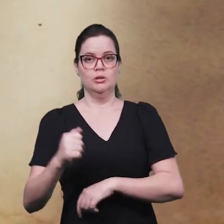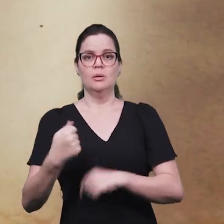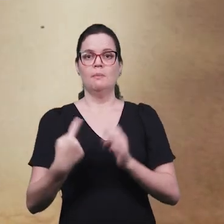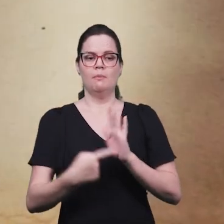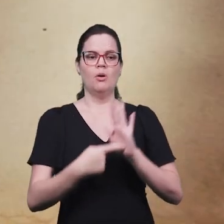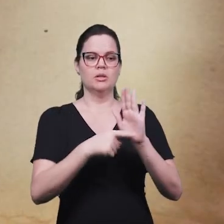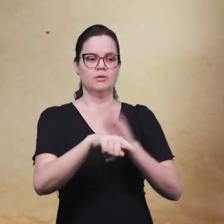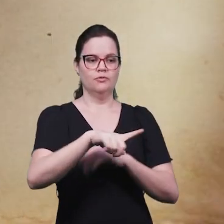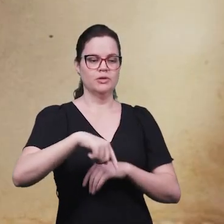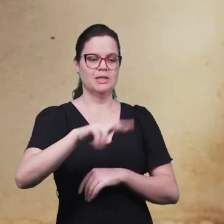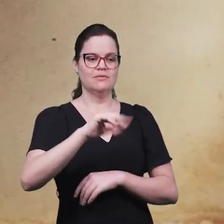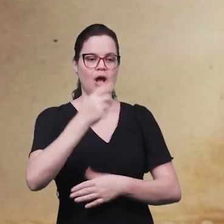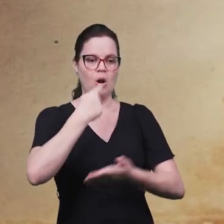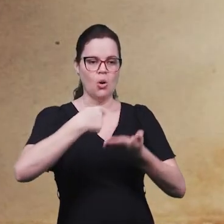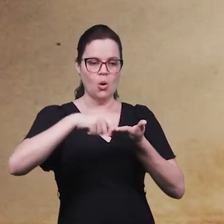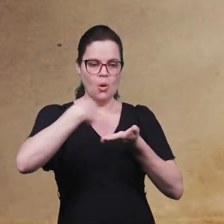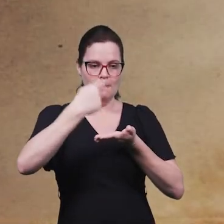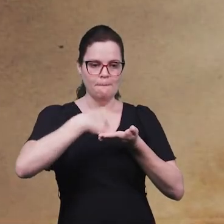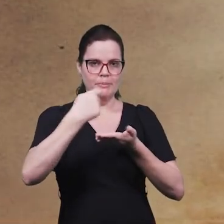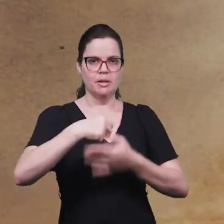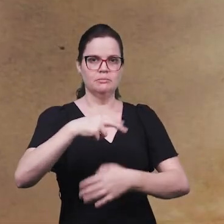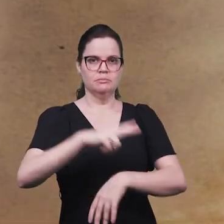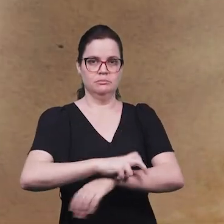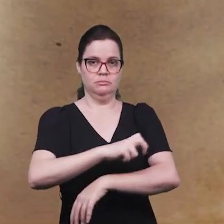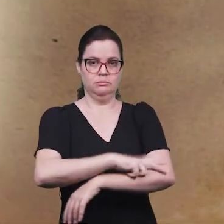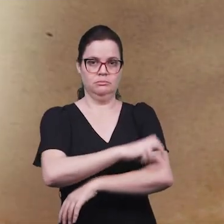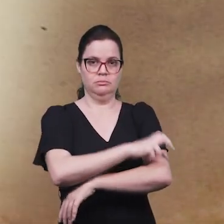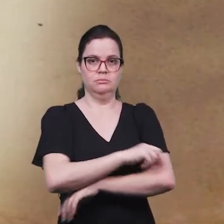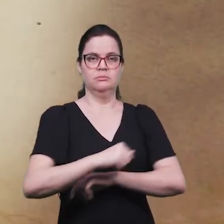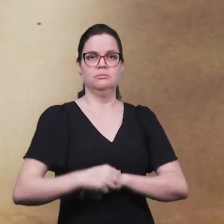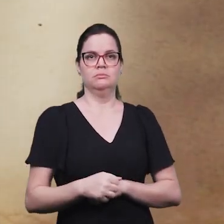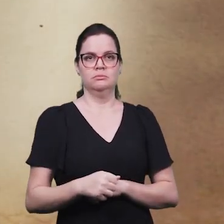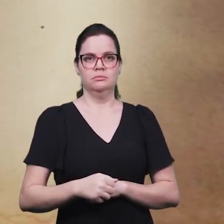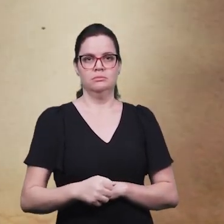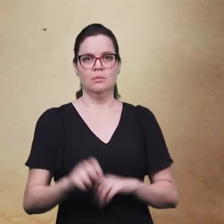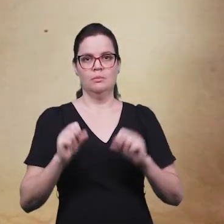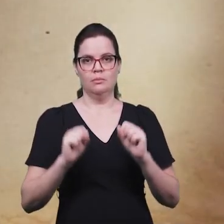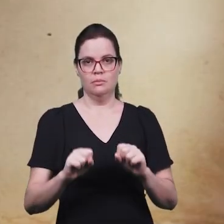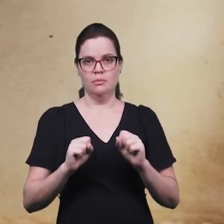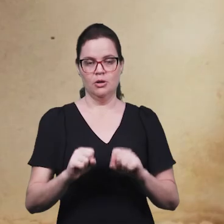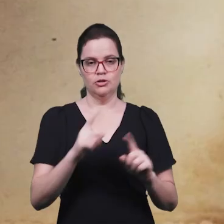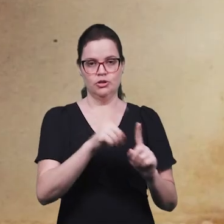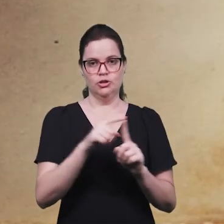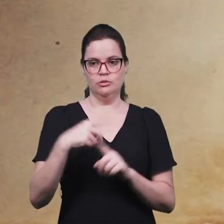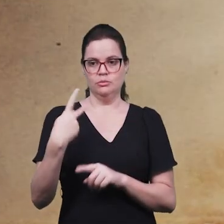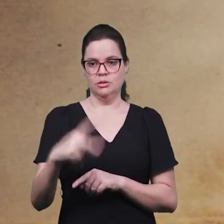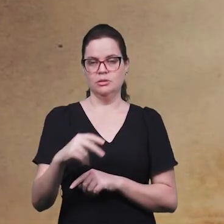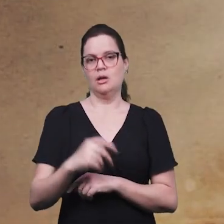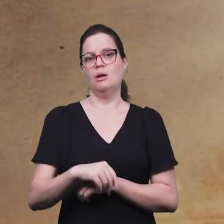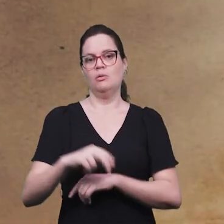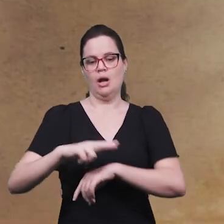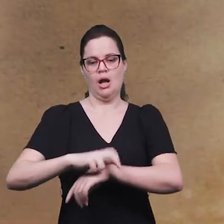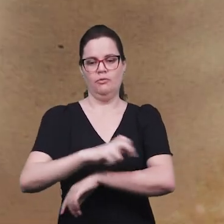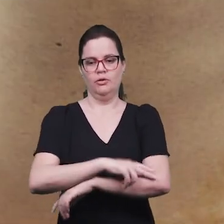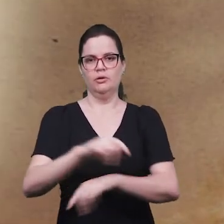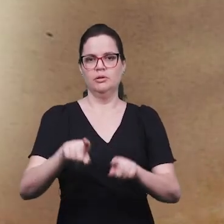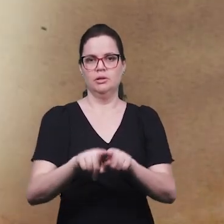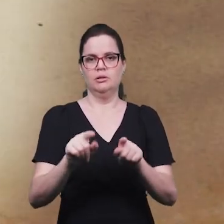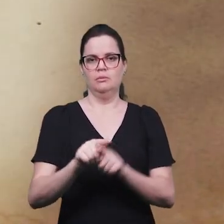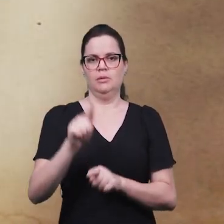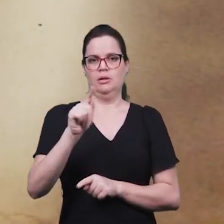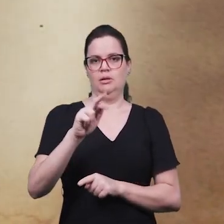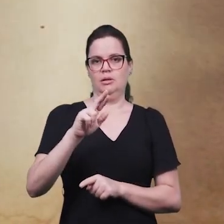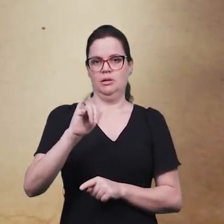comereis estes, a locusta, segundo a sua espécie, o gafanhoto devorador, segundo a sua espécie, e o